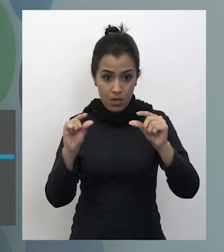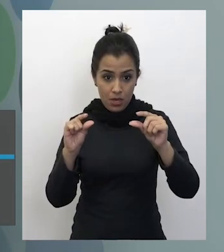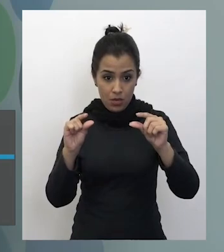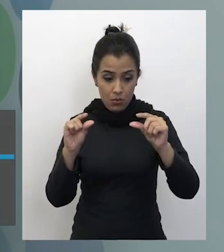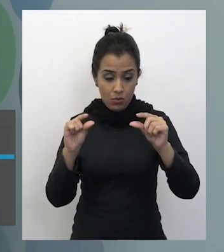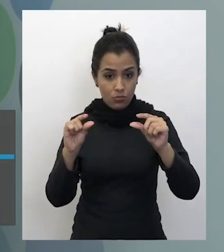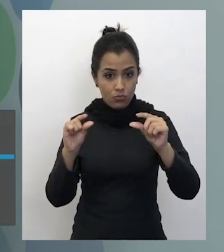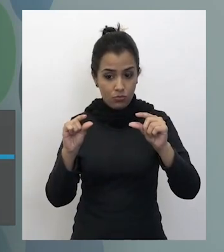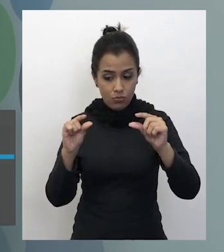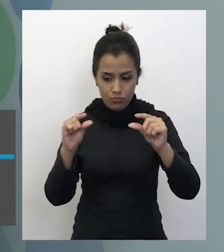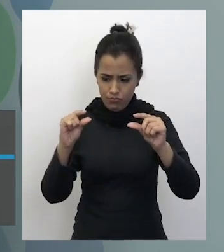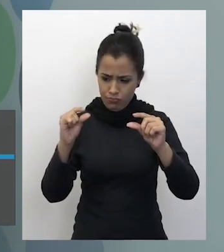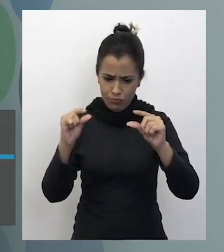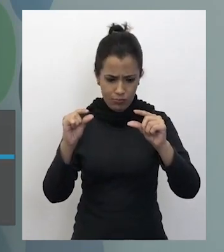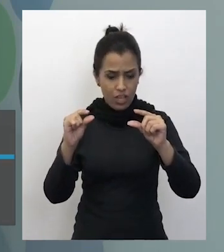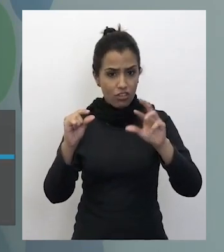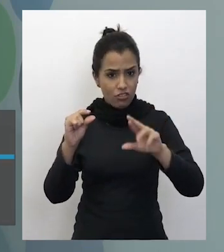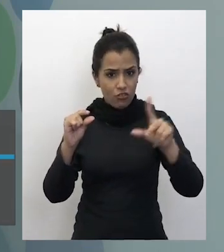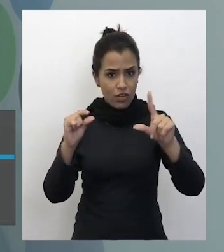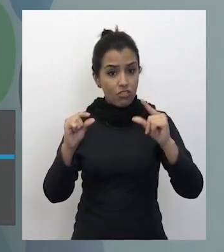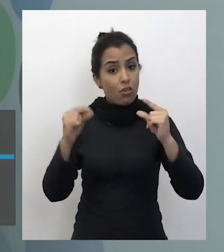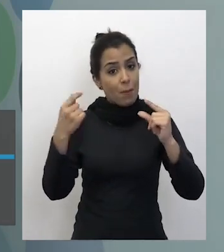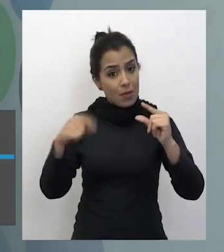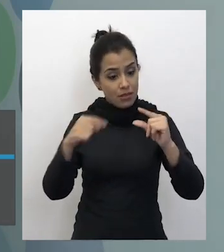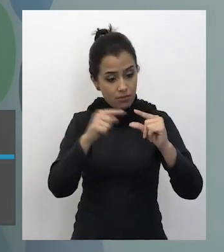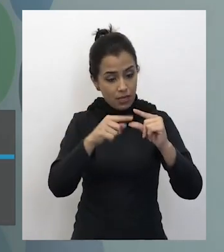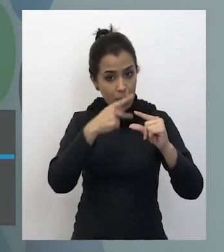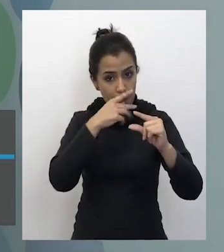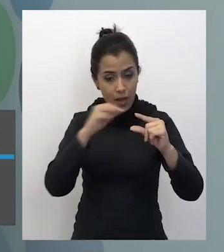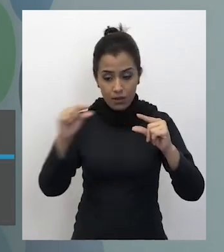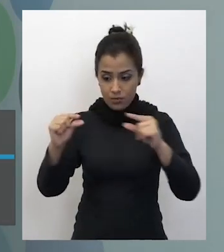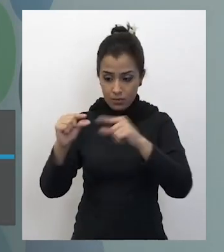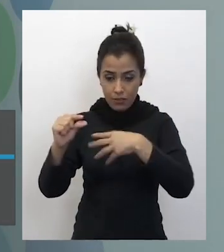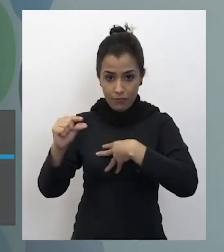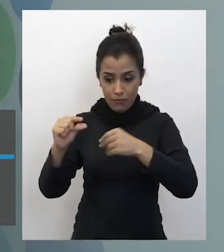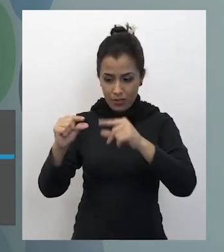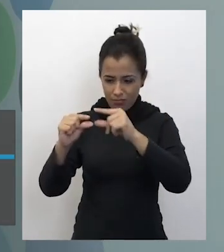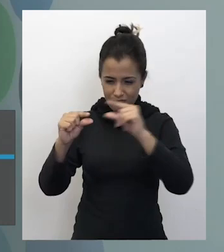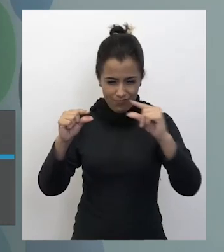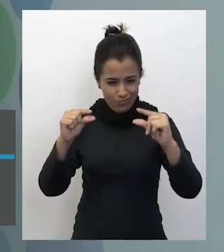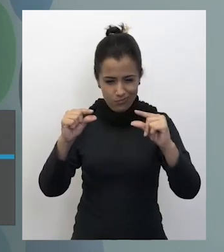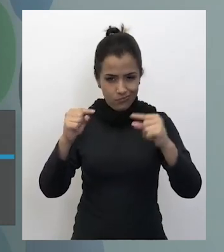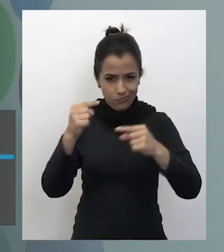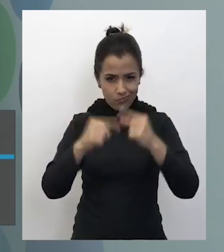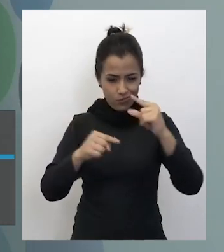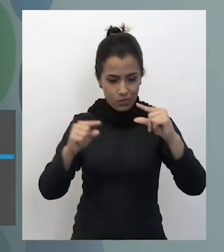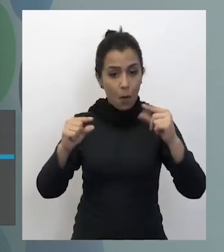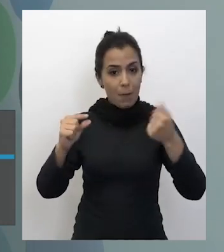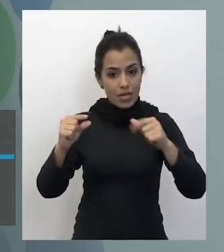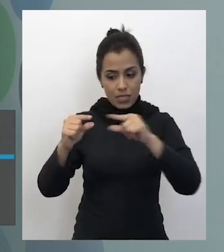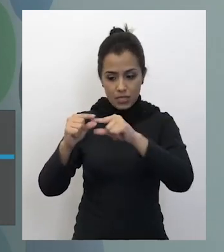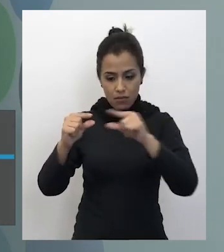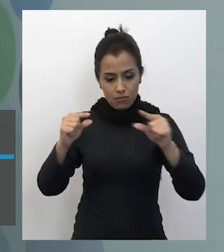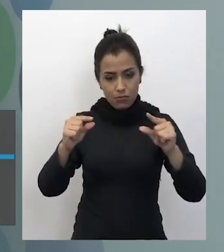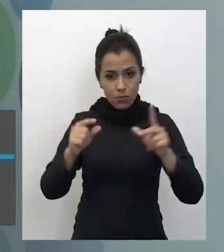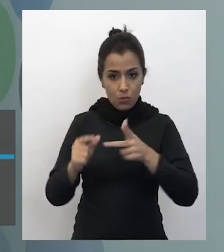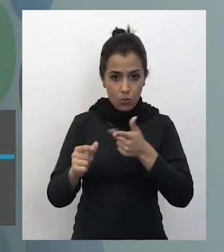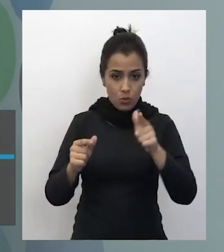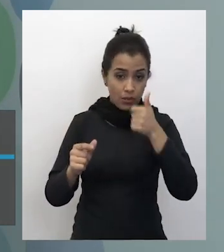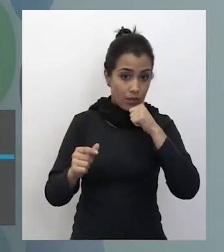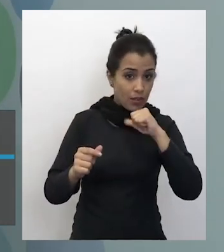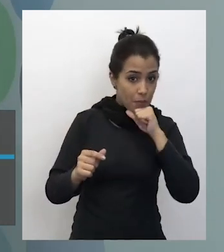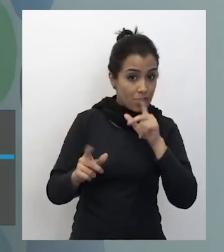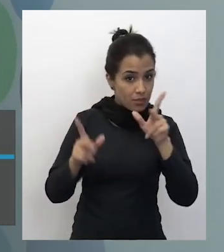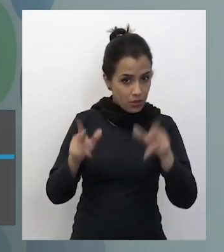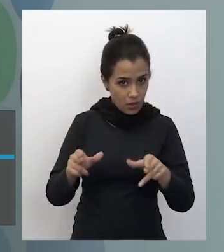pai tem que ser igual ao que cortou da mãe. É só pelo tamanho, né? Fala-se até em peso molecular e tal, aí é uma questão mais para química, tá